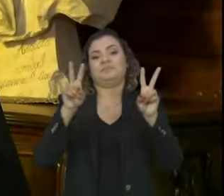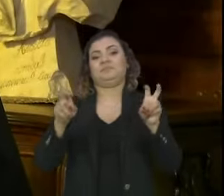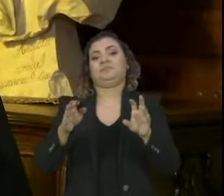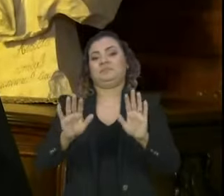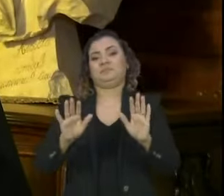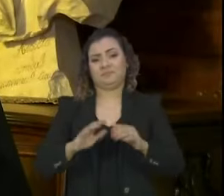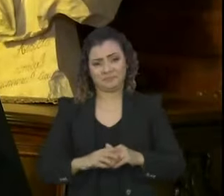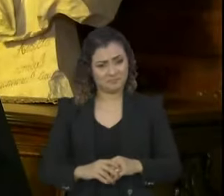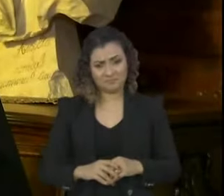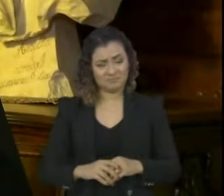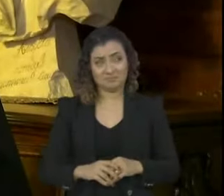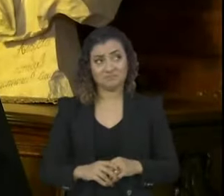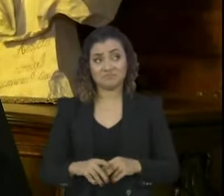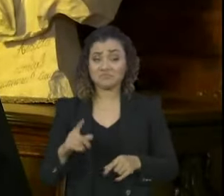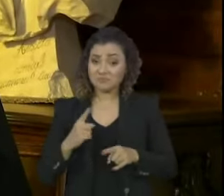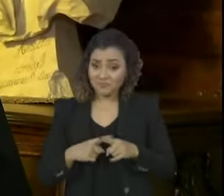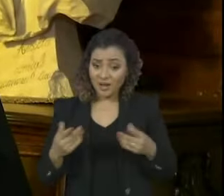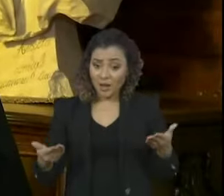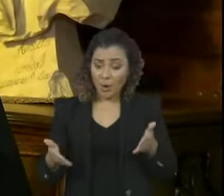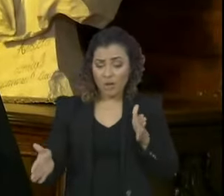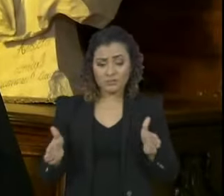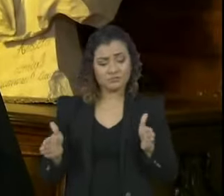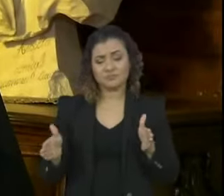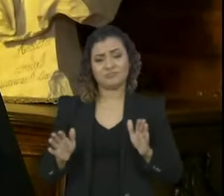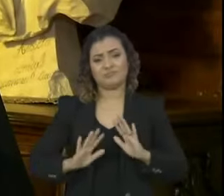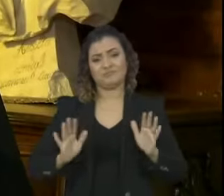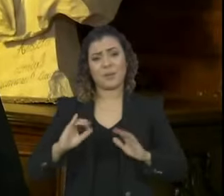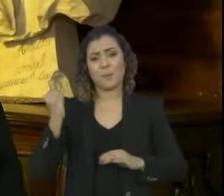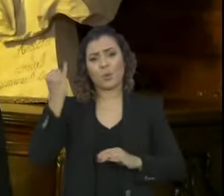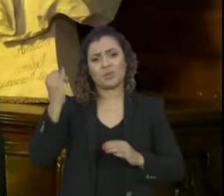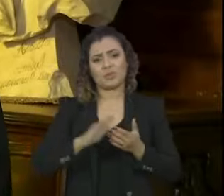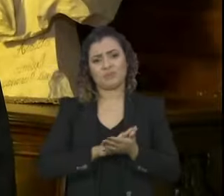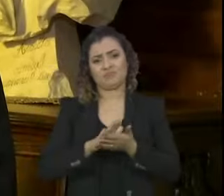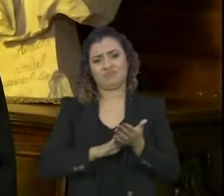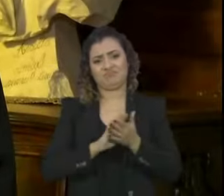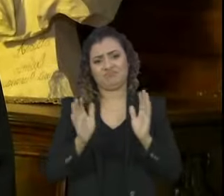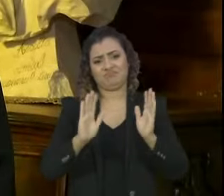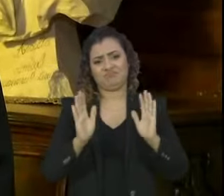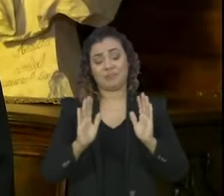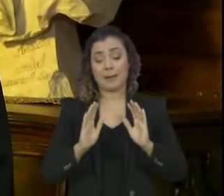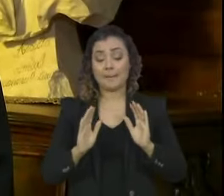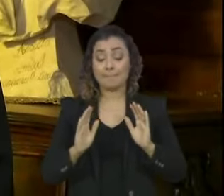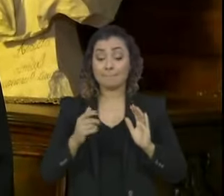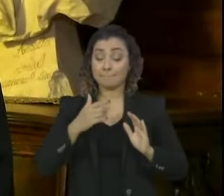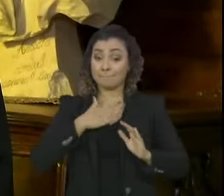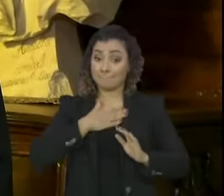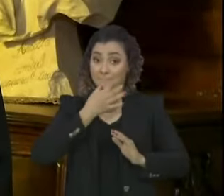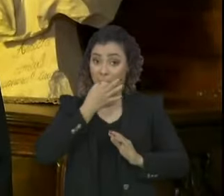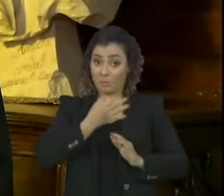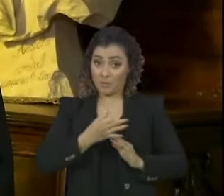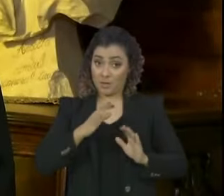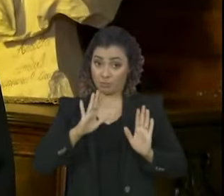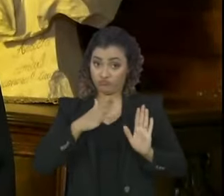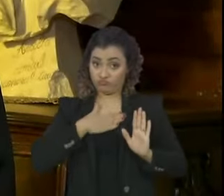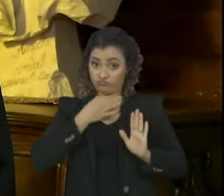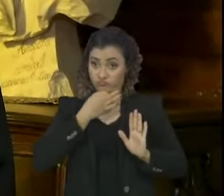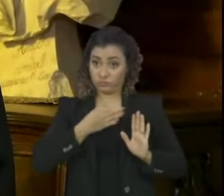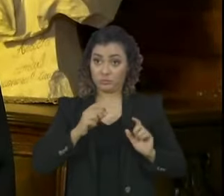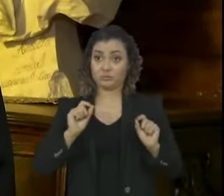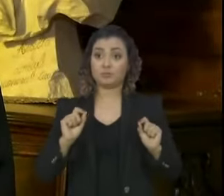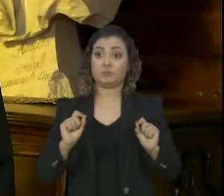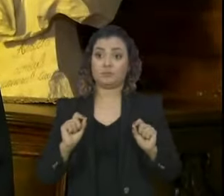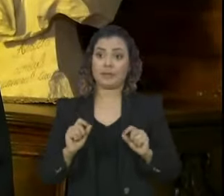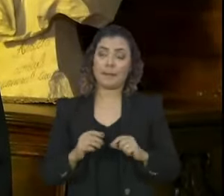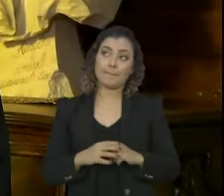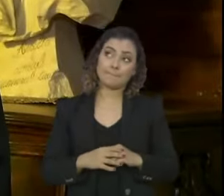consideração por enquanto ou isso eu diria No meu modo de ver